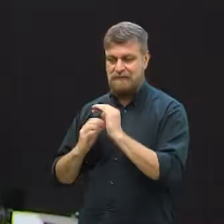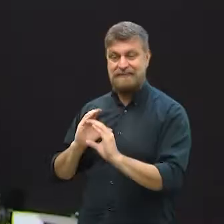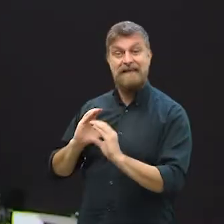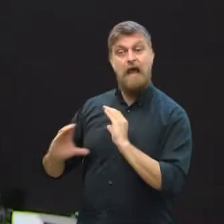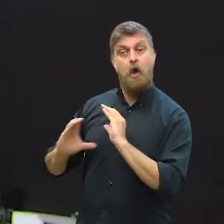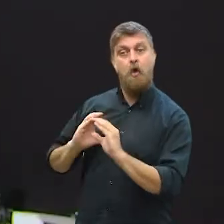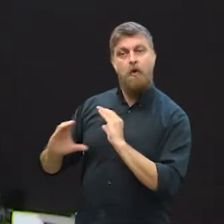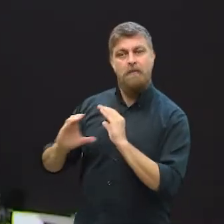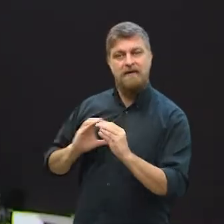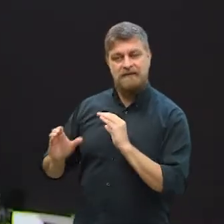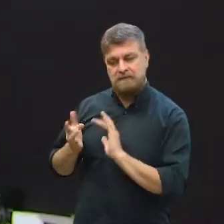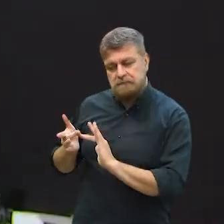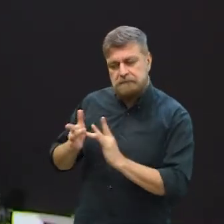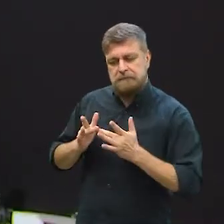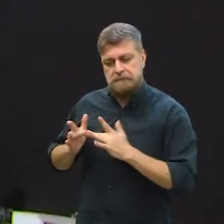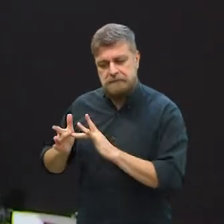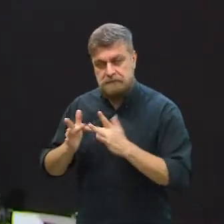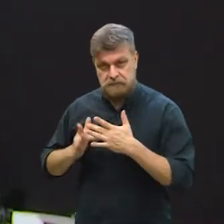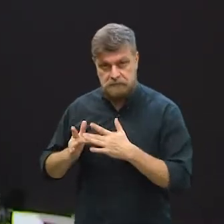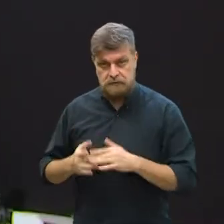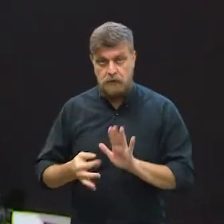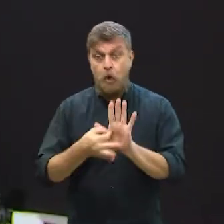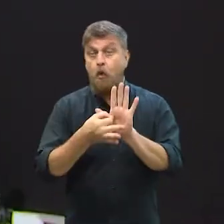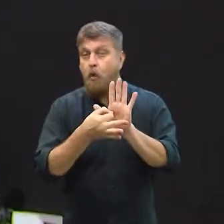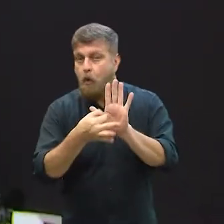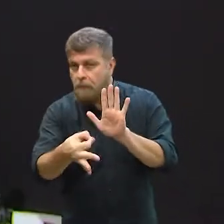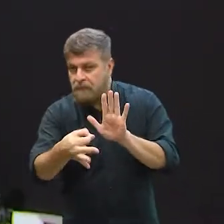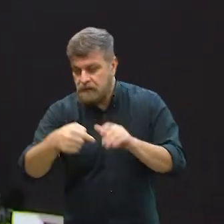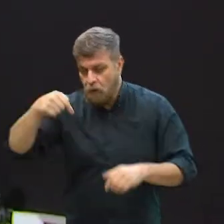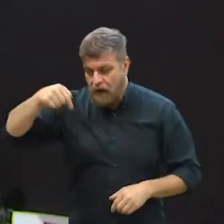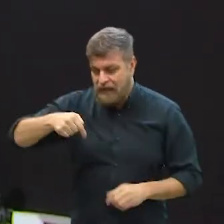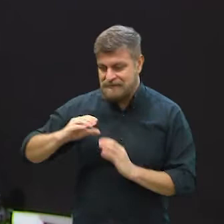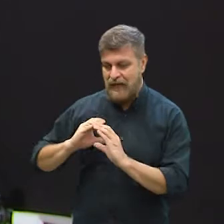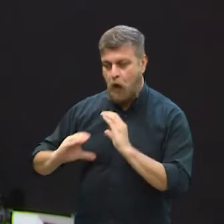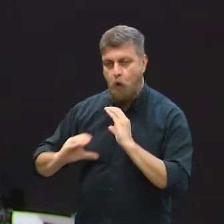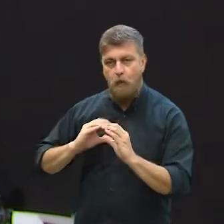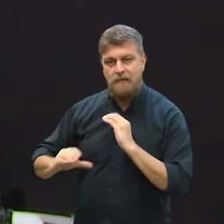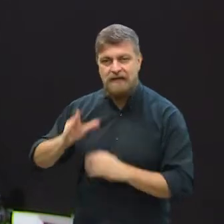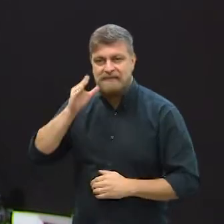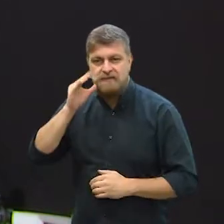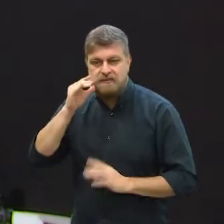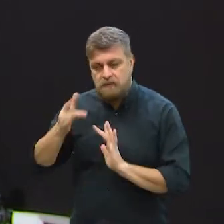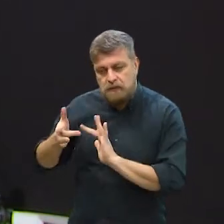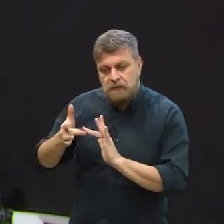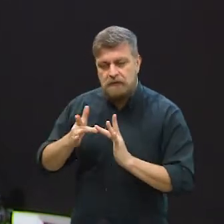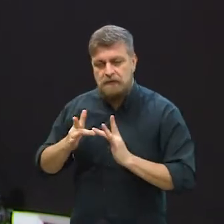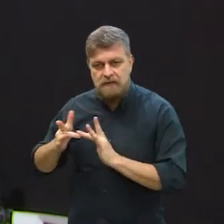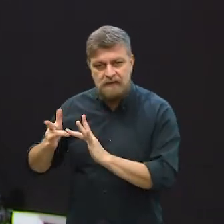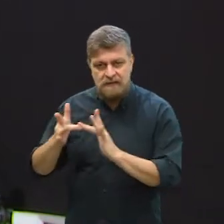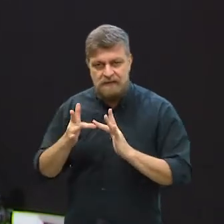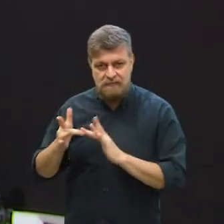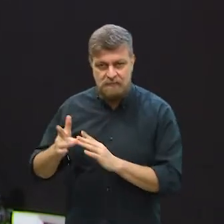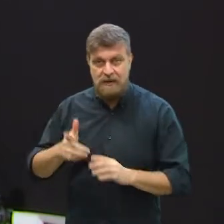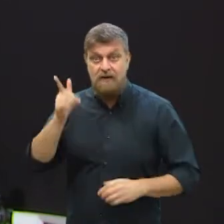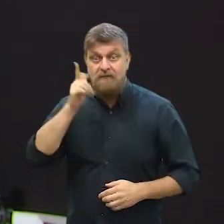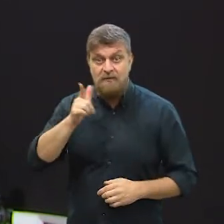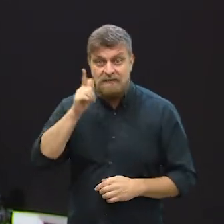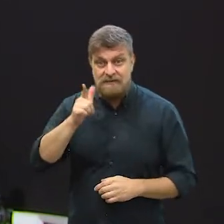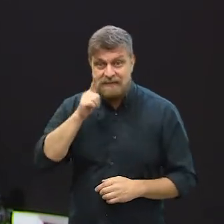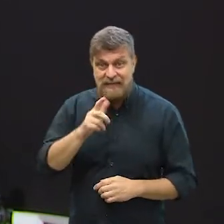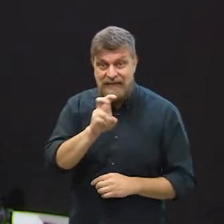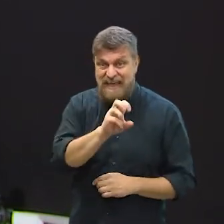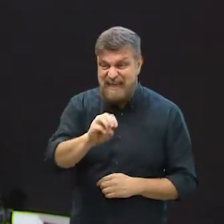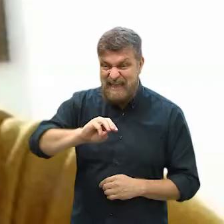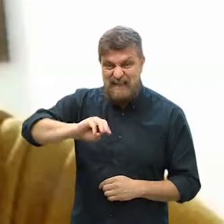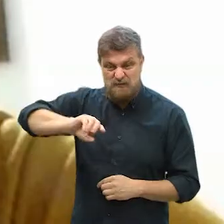sua visão, ela foi um ponto muito importante para se chegar a esse 500.000 em 8